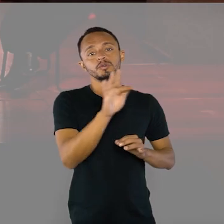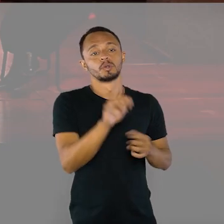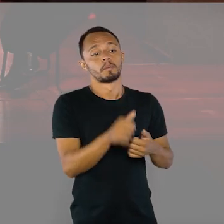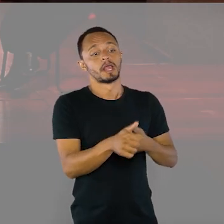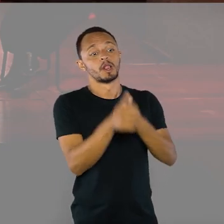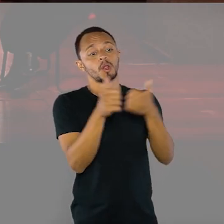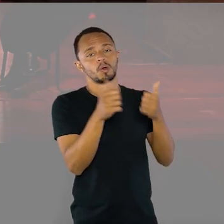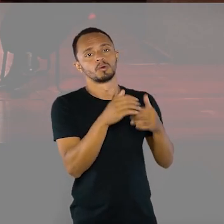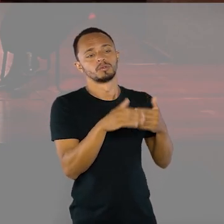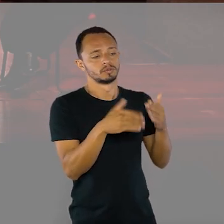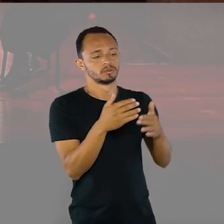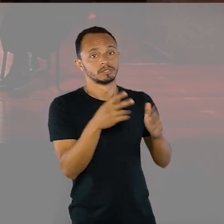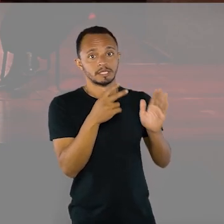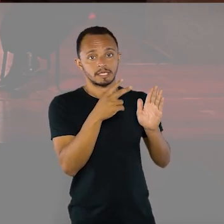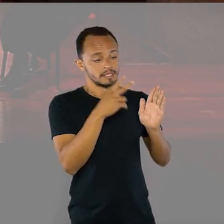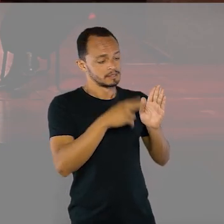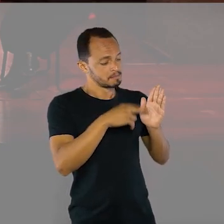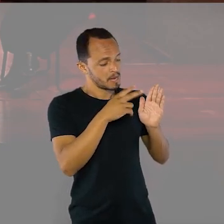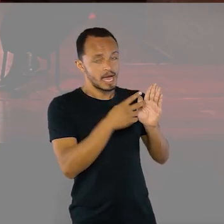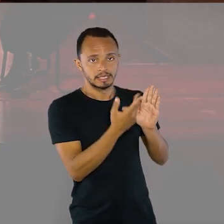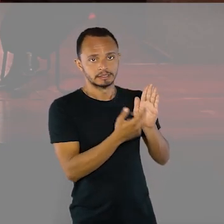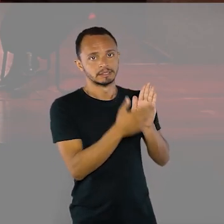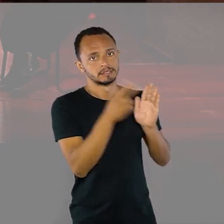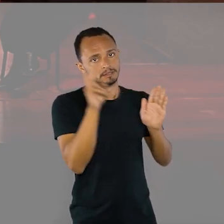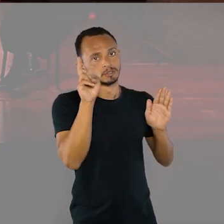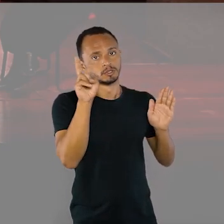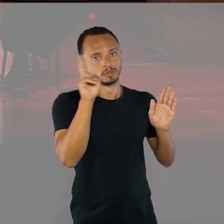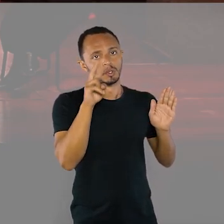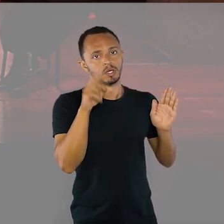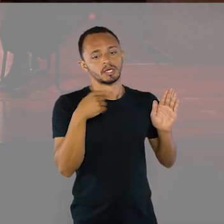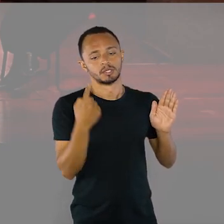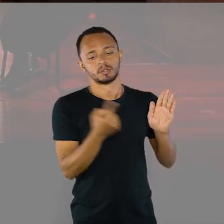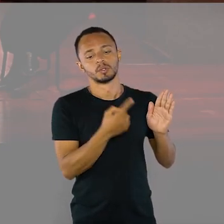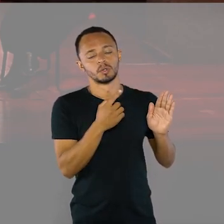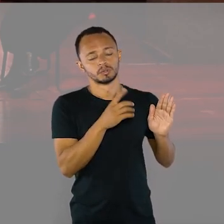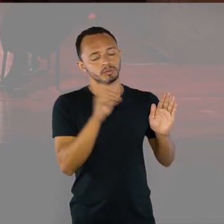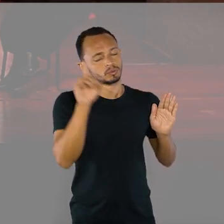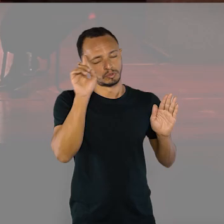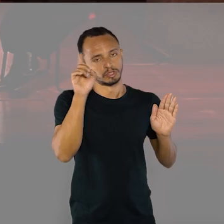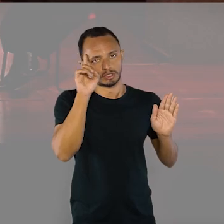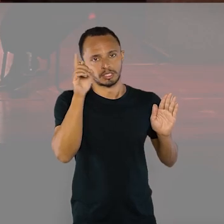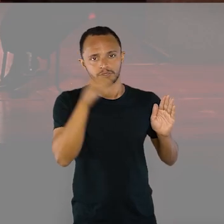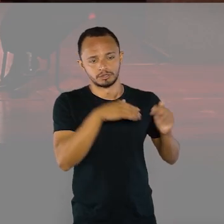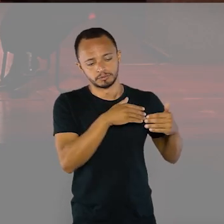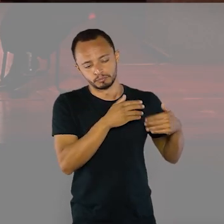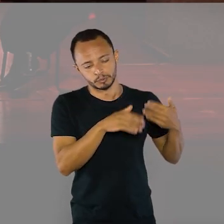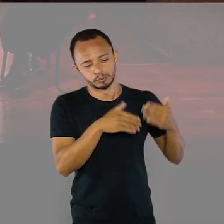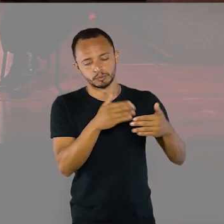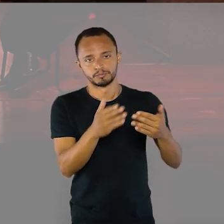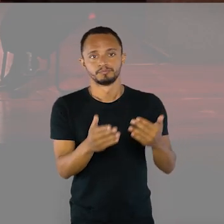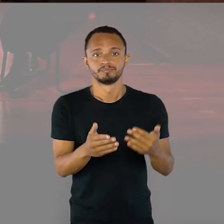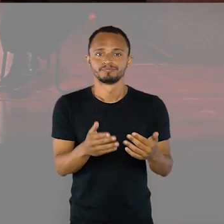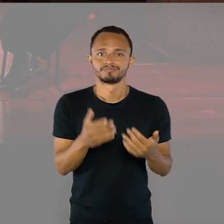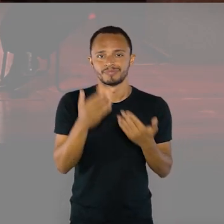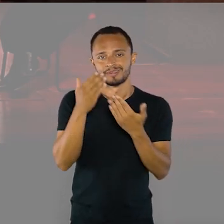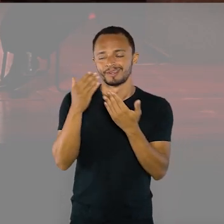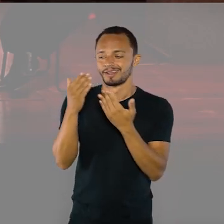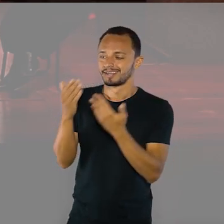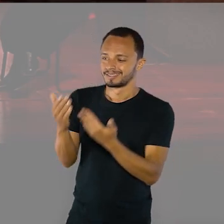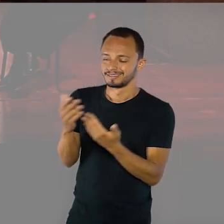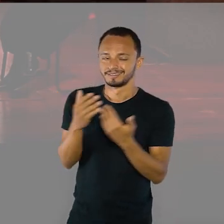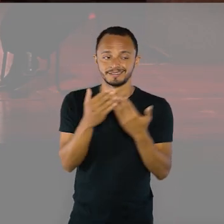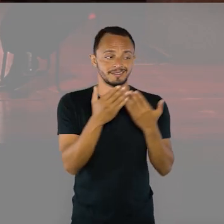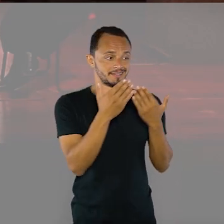a partir de uma leitura crítica da nossa conjuntura e do dia a dia. Então, acho que era um pouco isso. Agradecer a